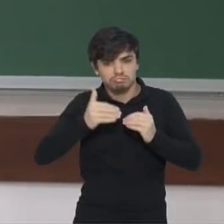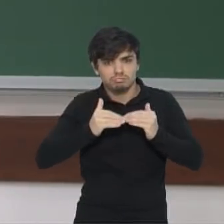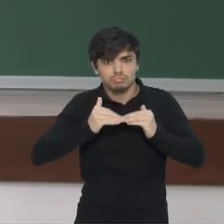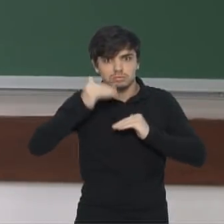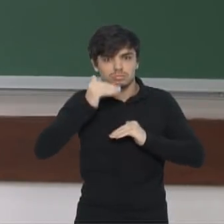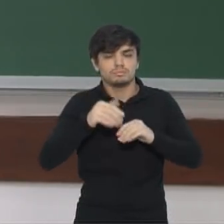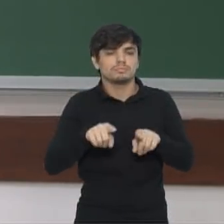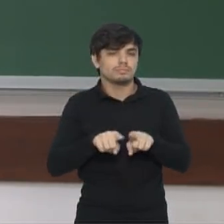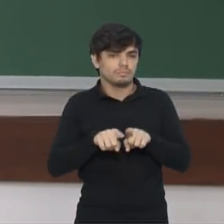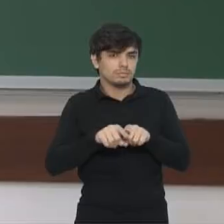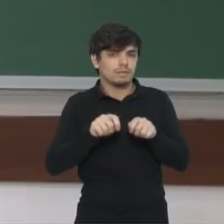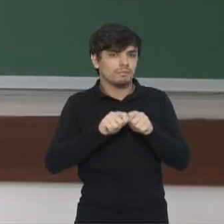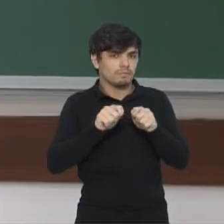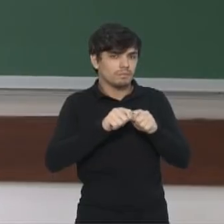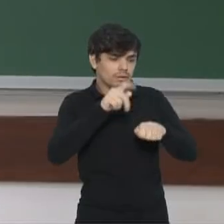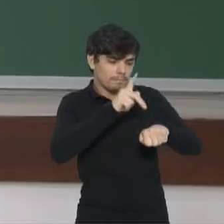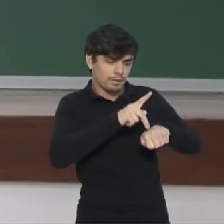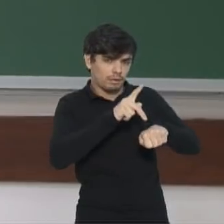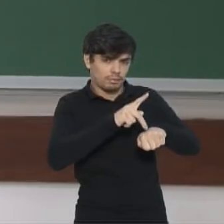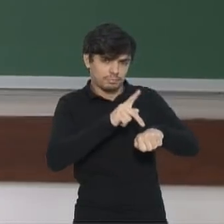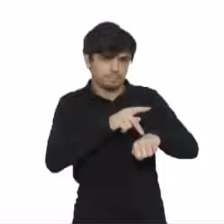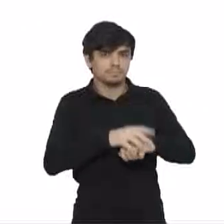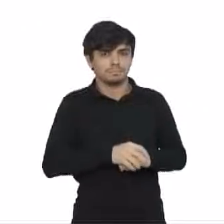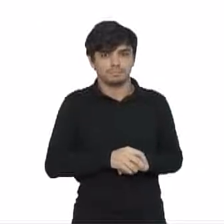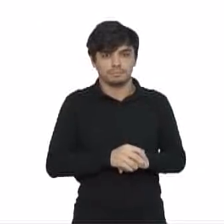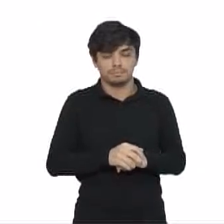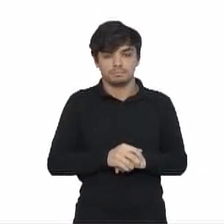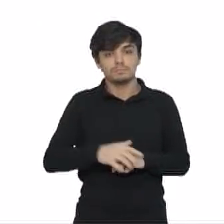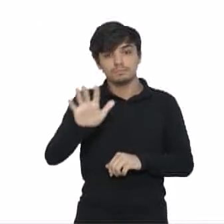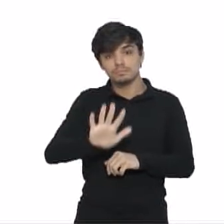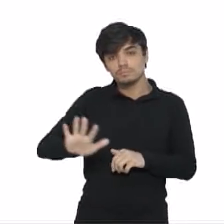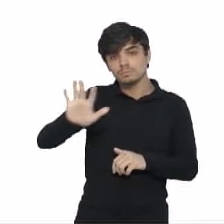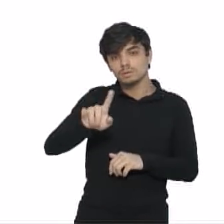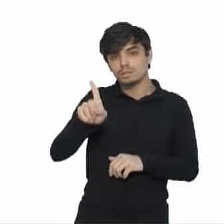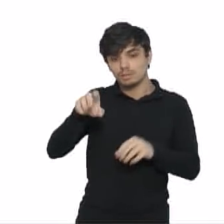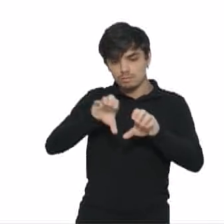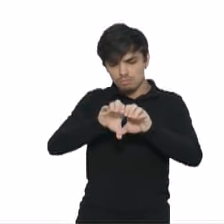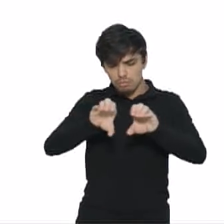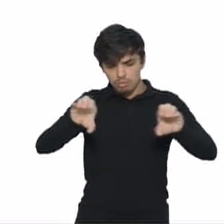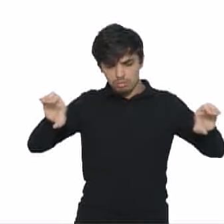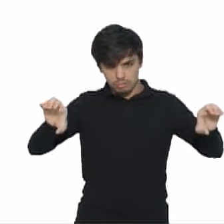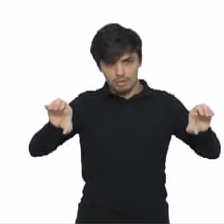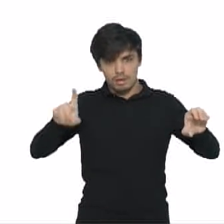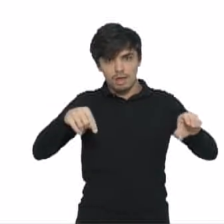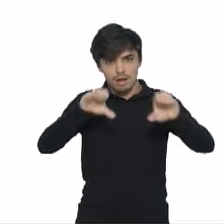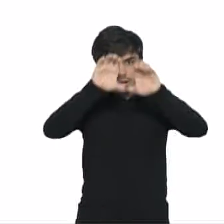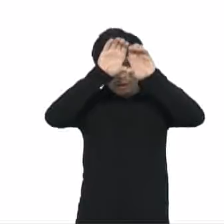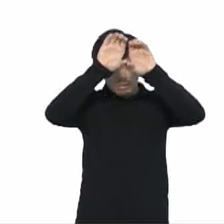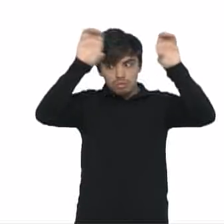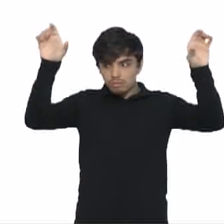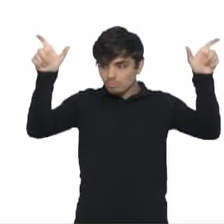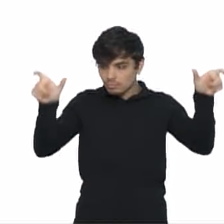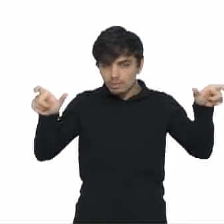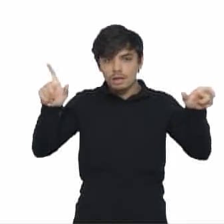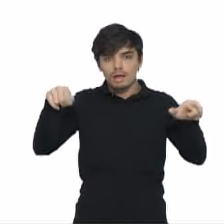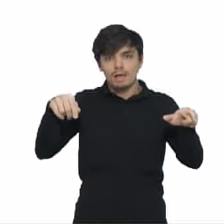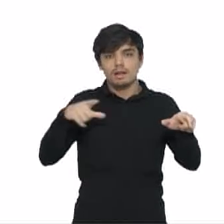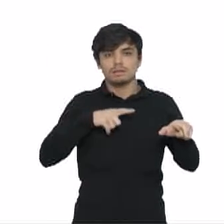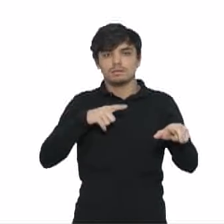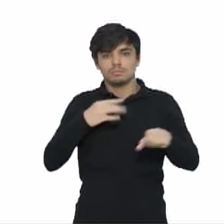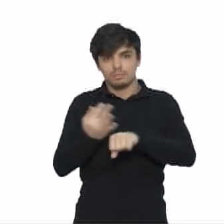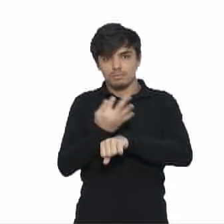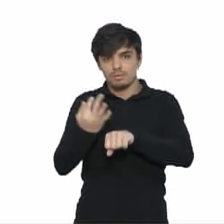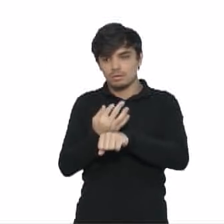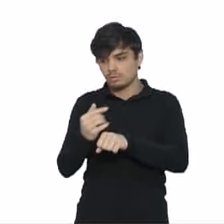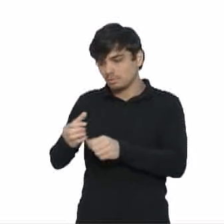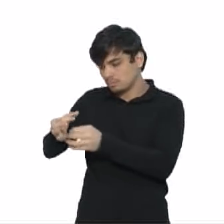e também feitas em pedras. E geralmente, então, esses aquedutos aéreos eram suportados pelos arcos,